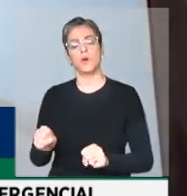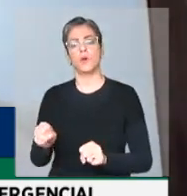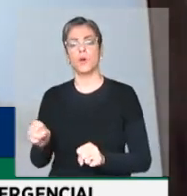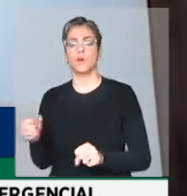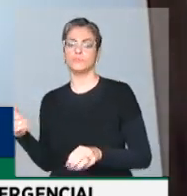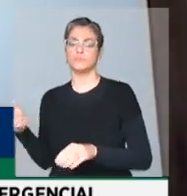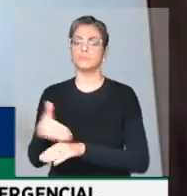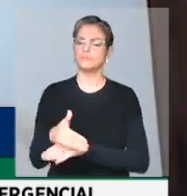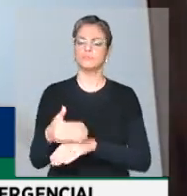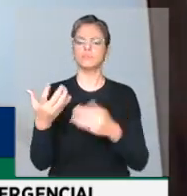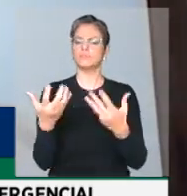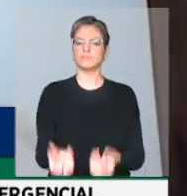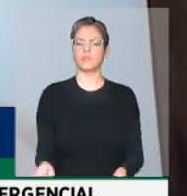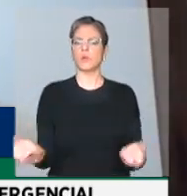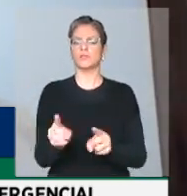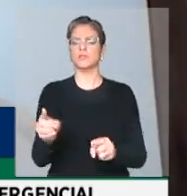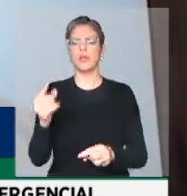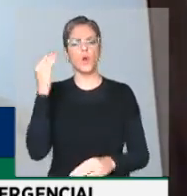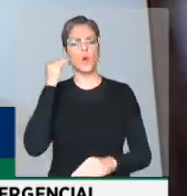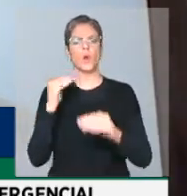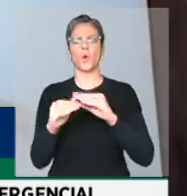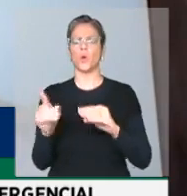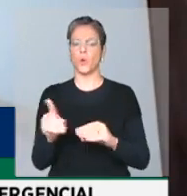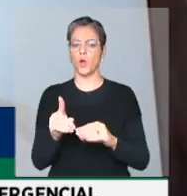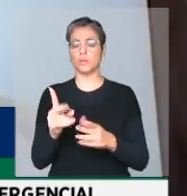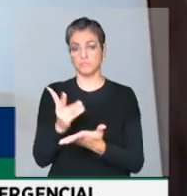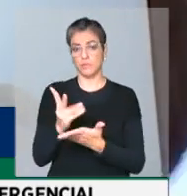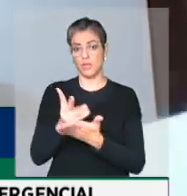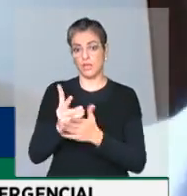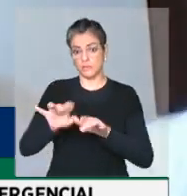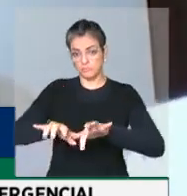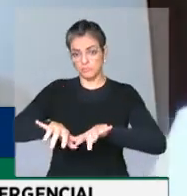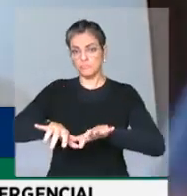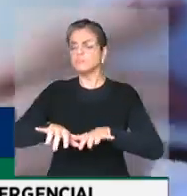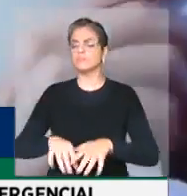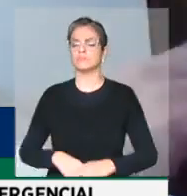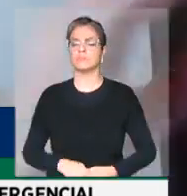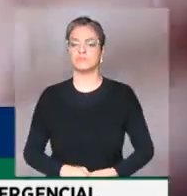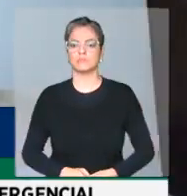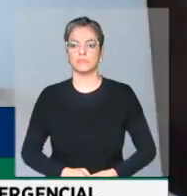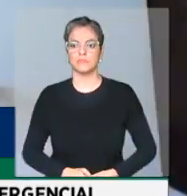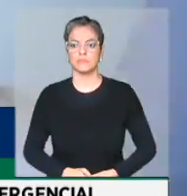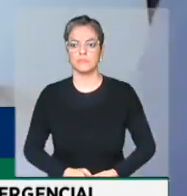meio da plataforma digital de que trata o parágrafo 4º.